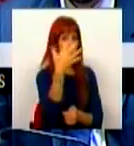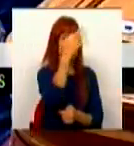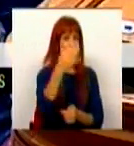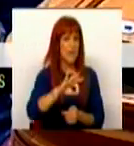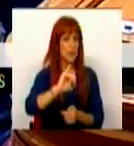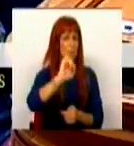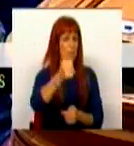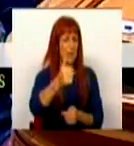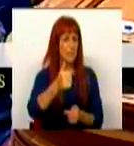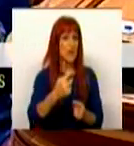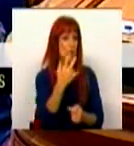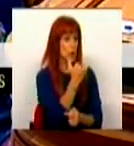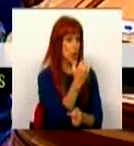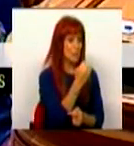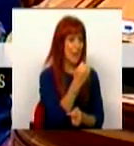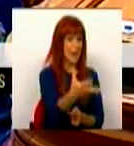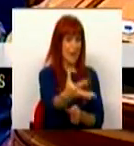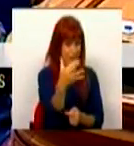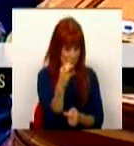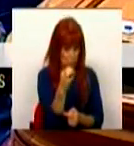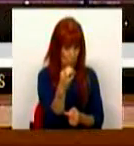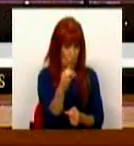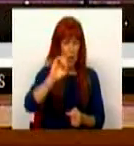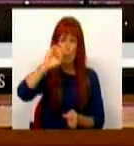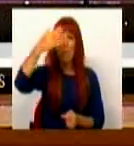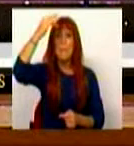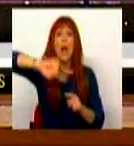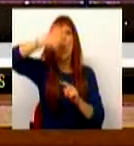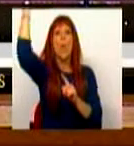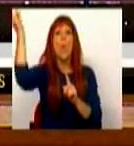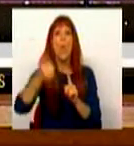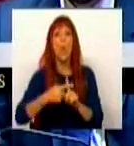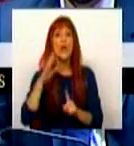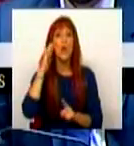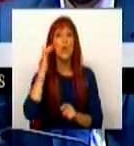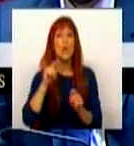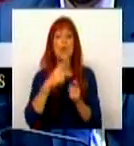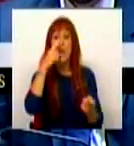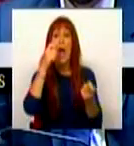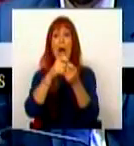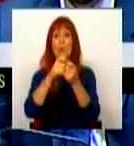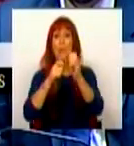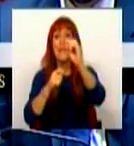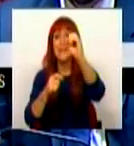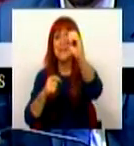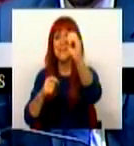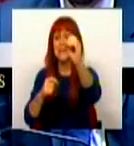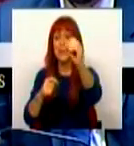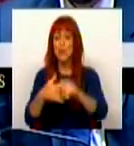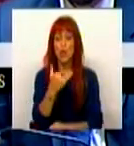5% do PIB. 2018 é o primeiro ano em que este número se aproxima de zero e